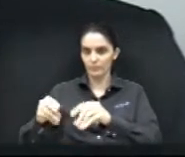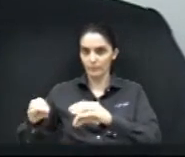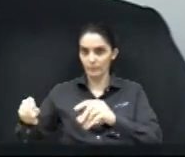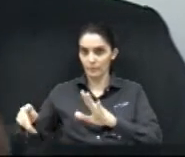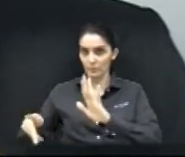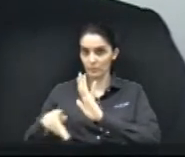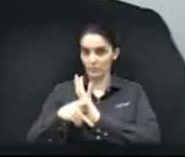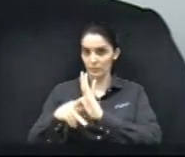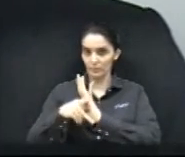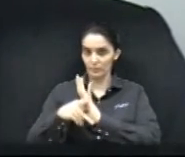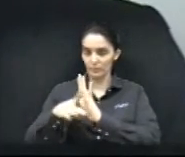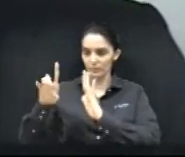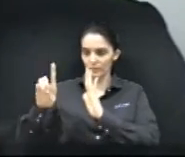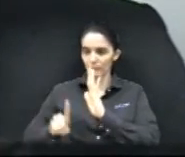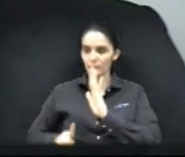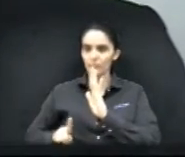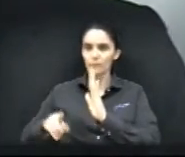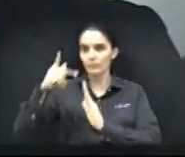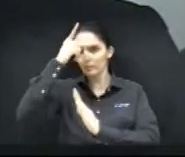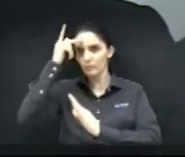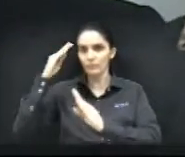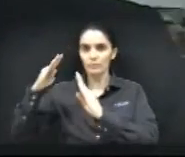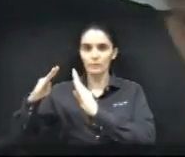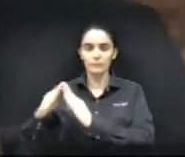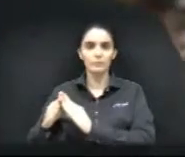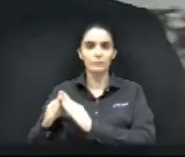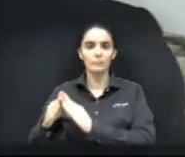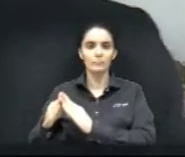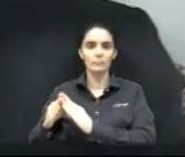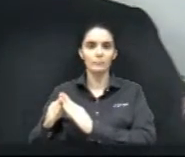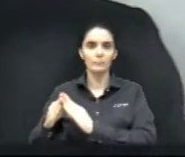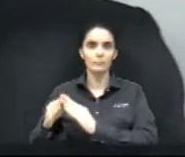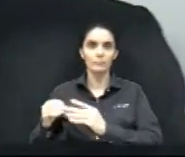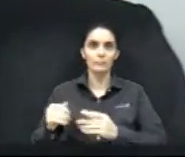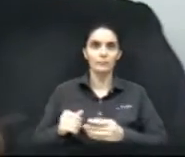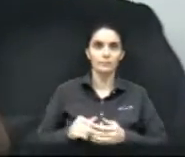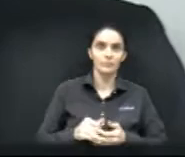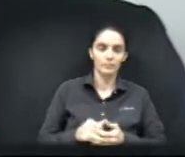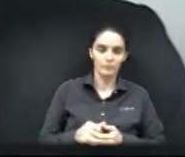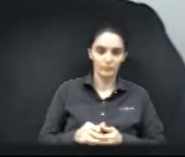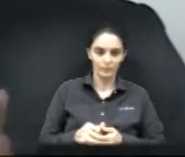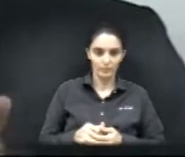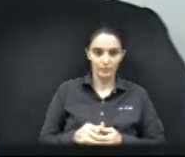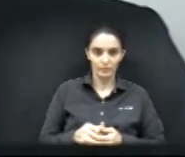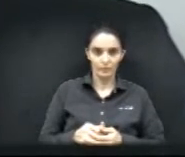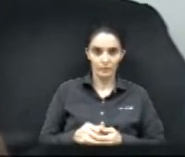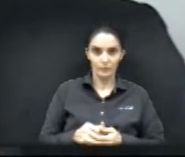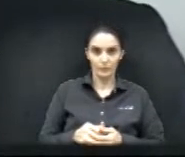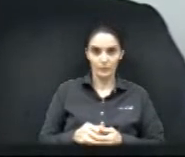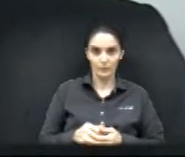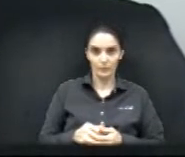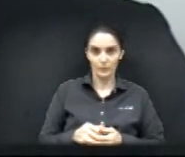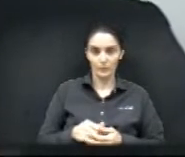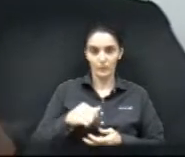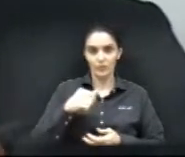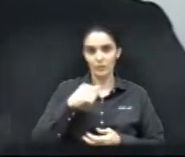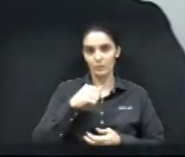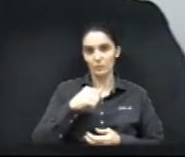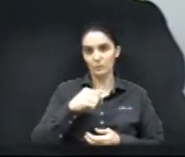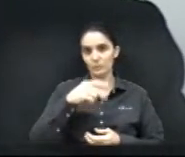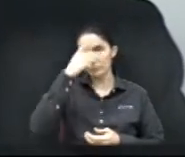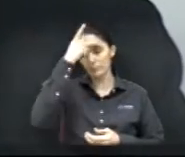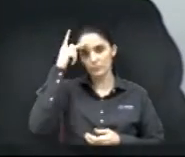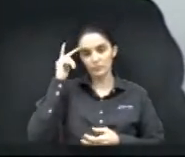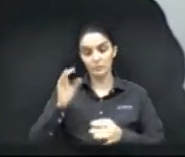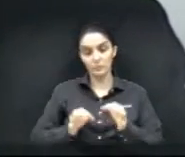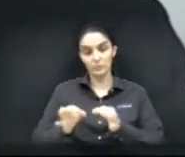direito das pessoas morarem. Não ficou escritura no início do nosso mundo. Foi o homem que fez, porque ele é muito, sabe,